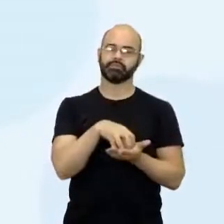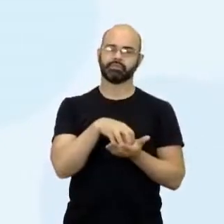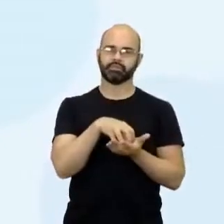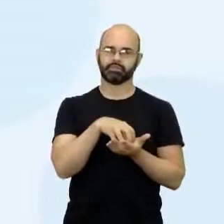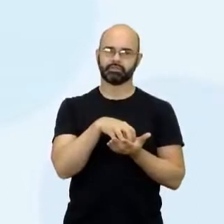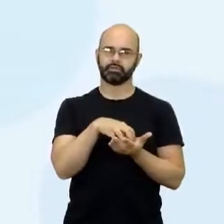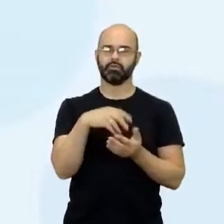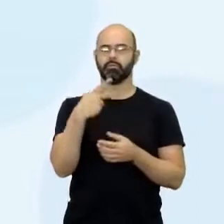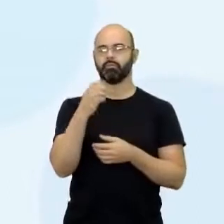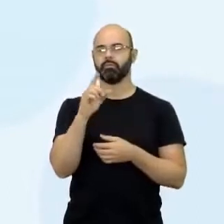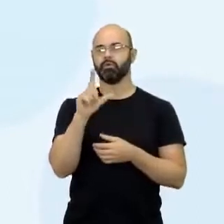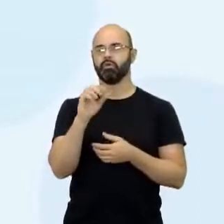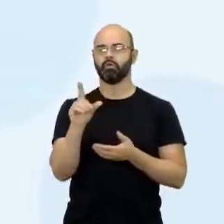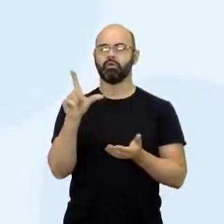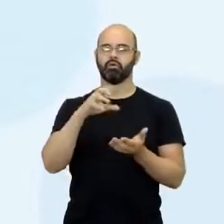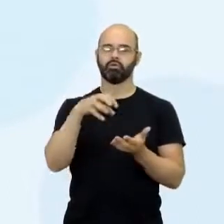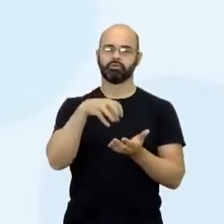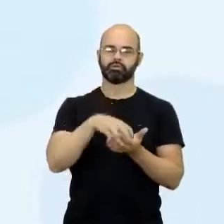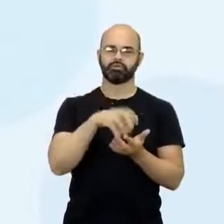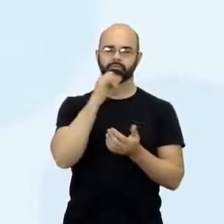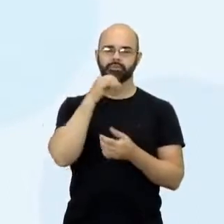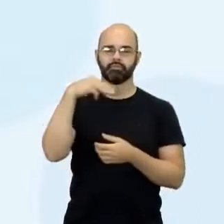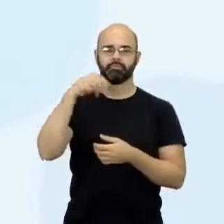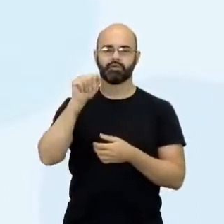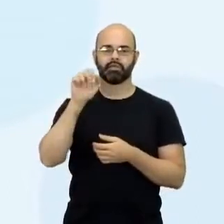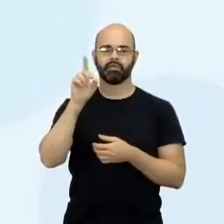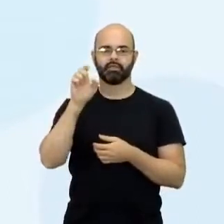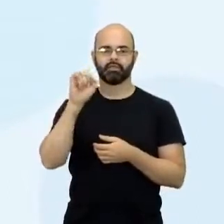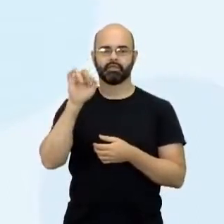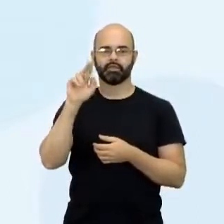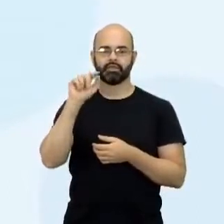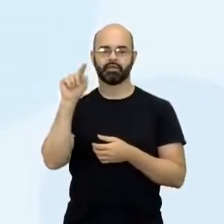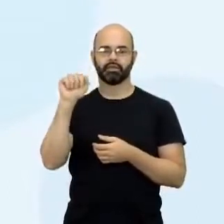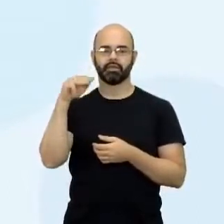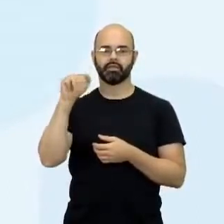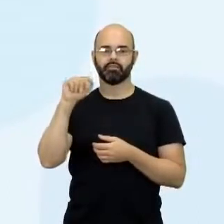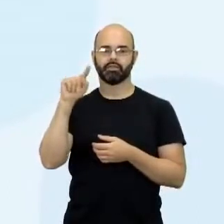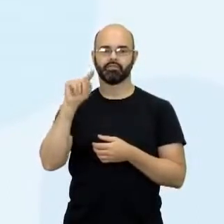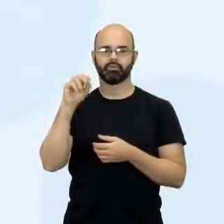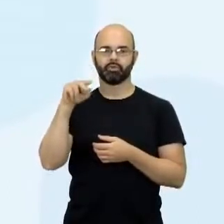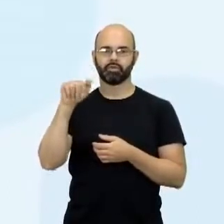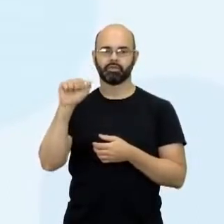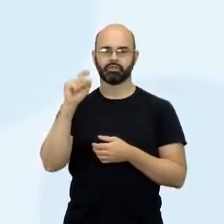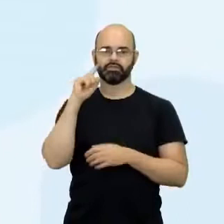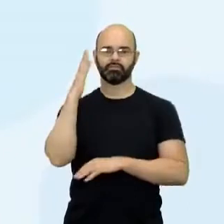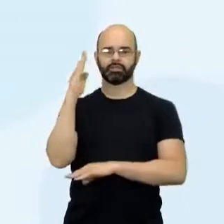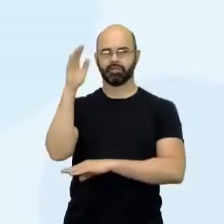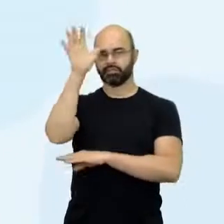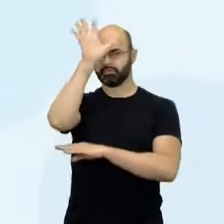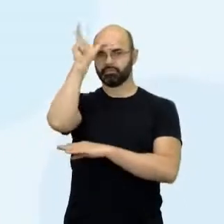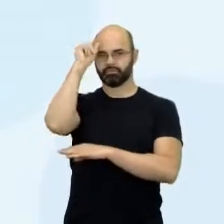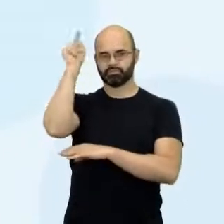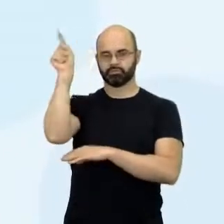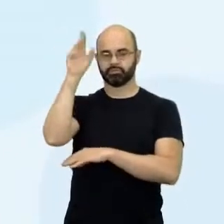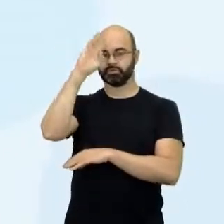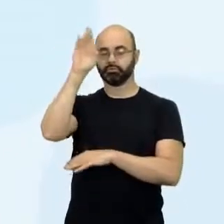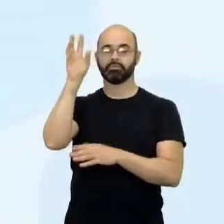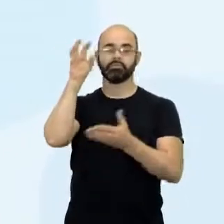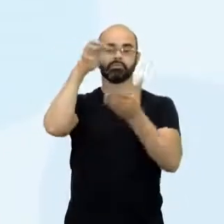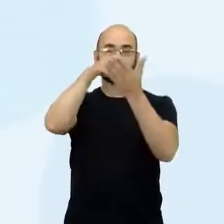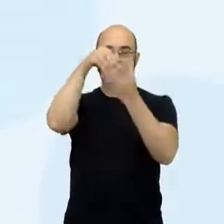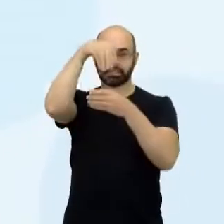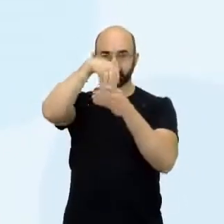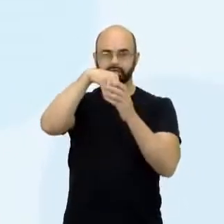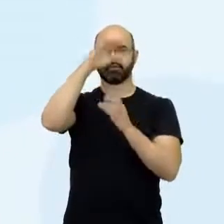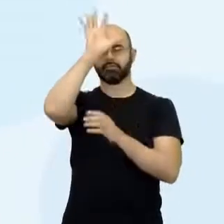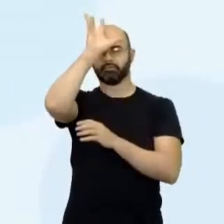gente vê lá Madeira, Amazonas, essa região aí tem uma concentração principalmente no estado do